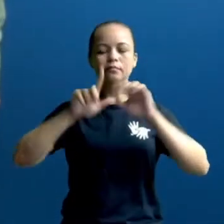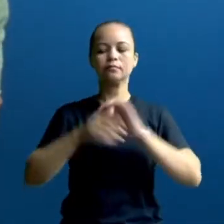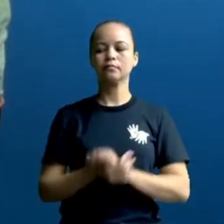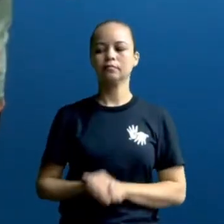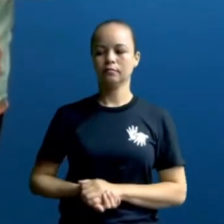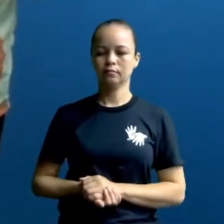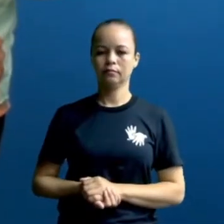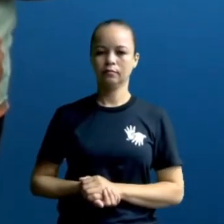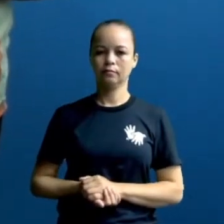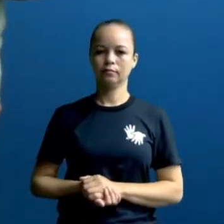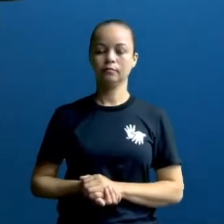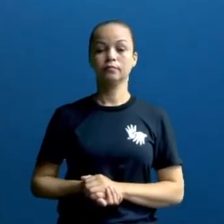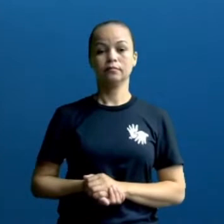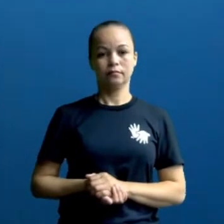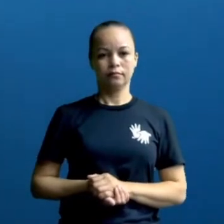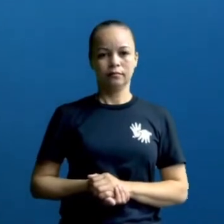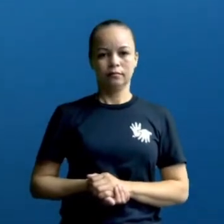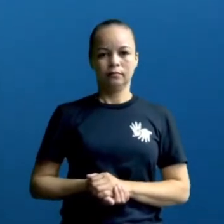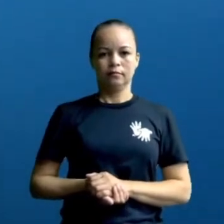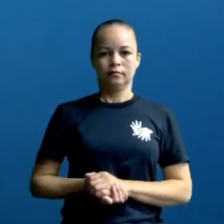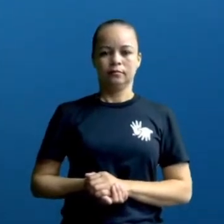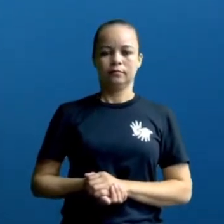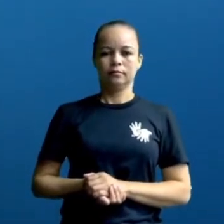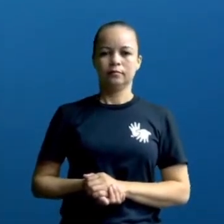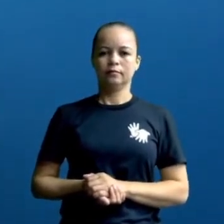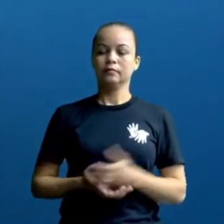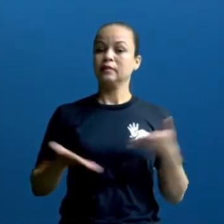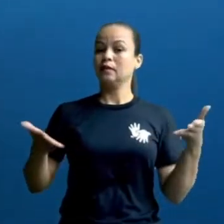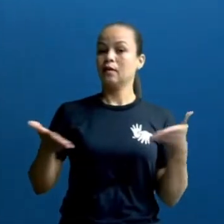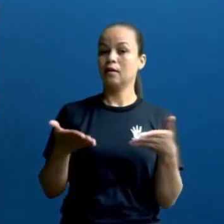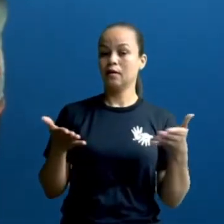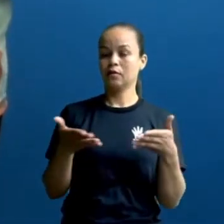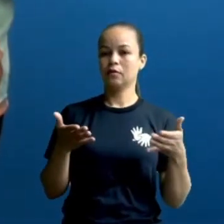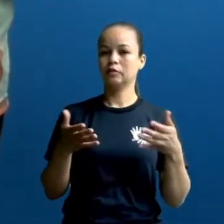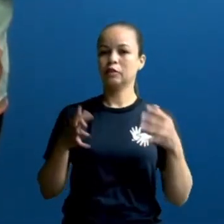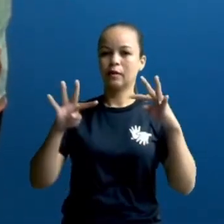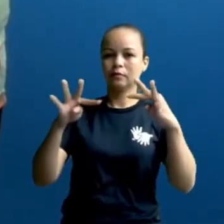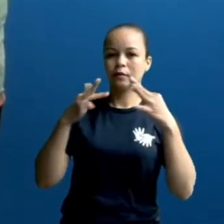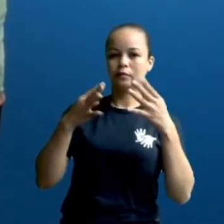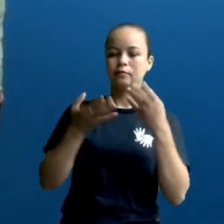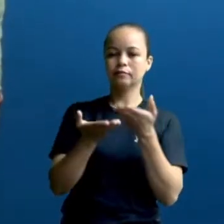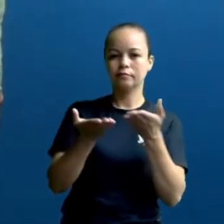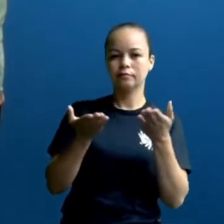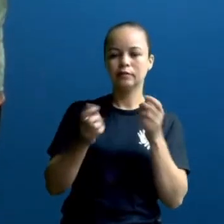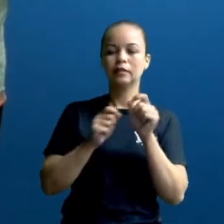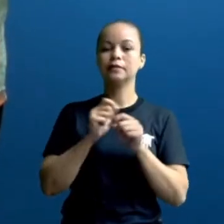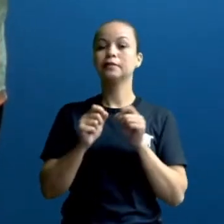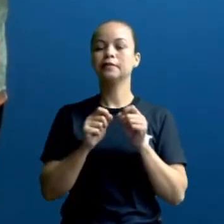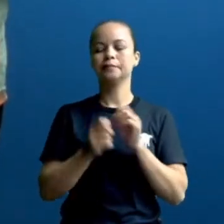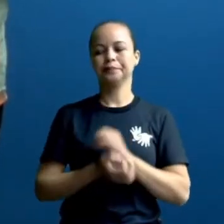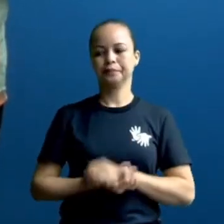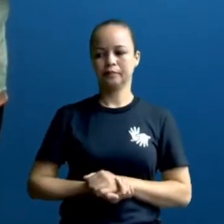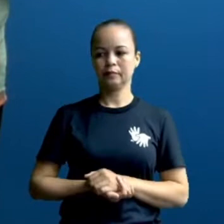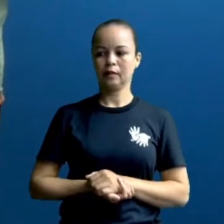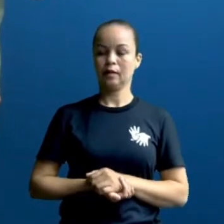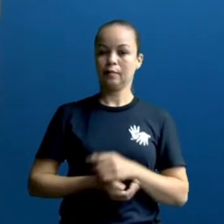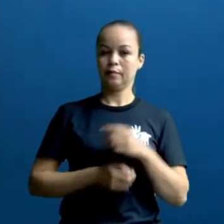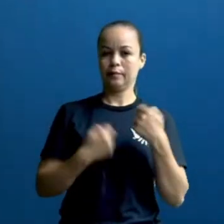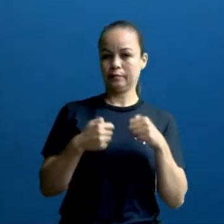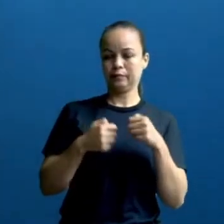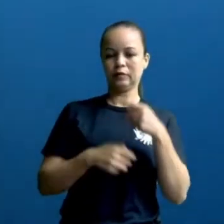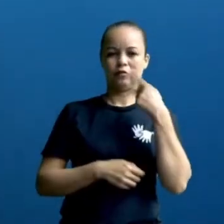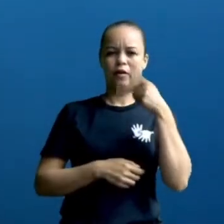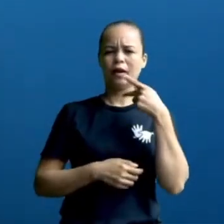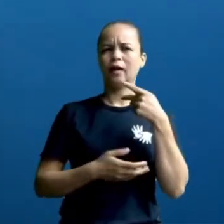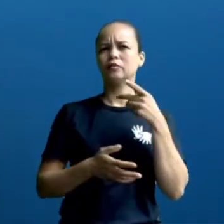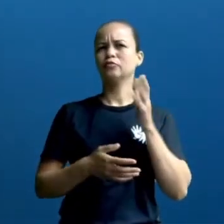tempo. Por favor, produção. E agora eu gostaria de chamar a atenção de vocês, eu não poderia deixar de falar de um... Já que